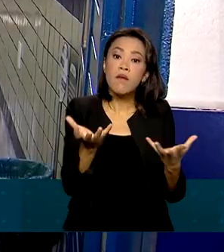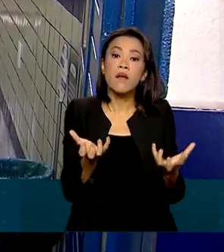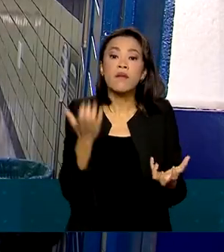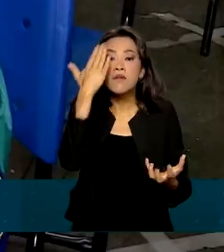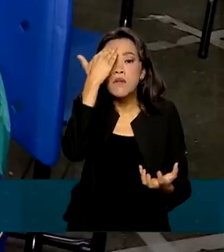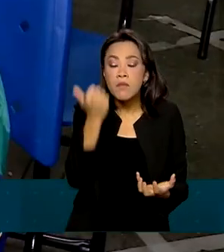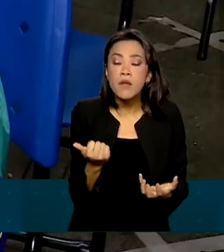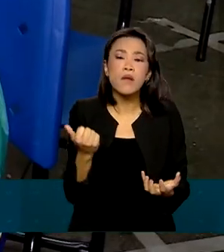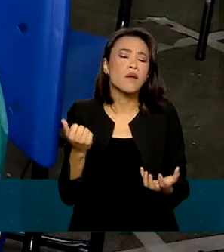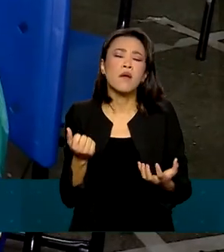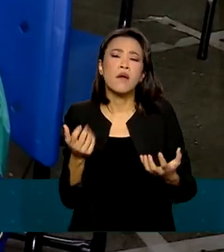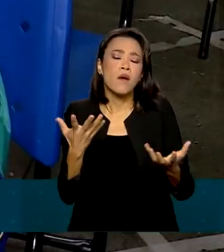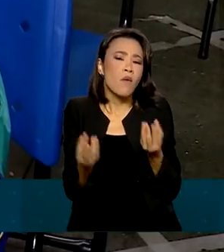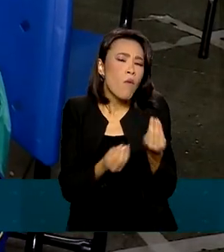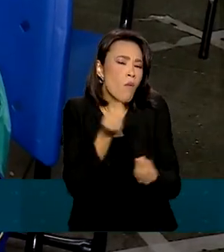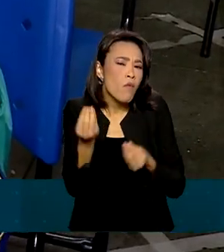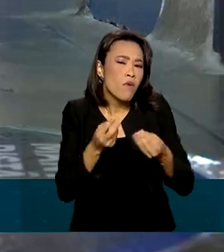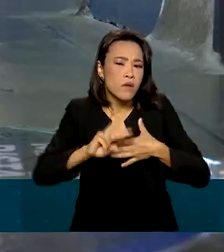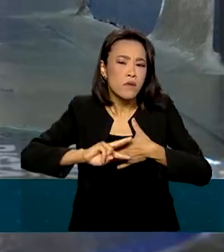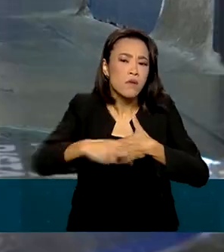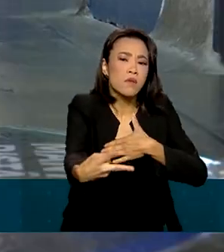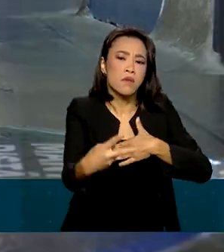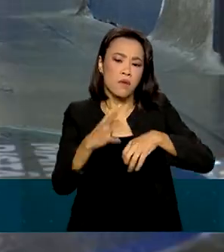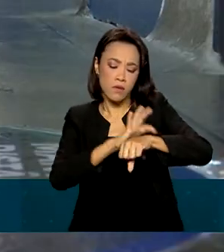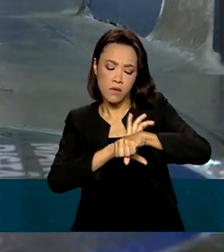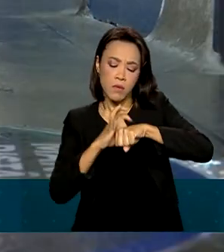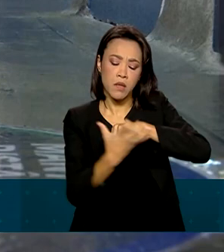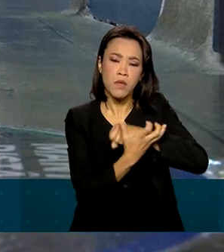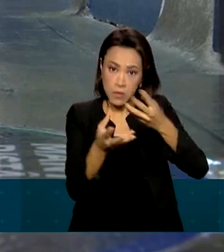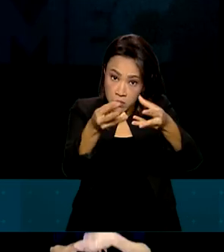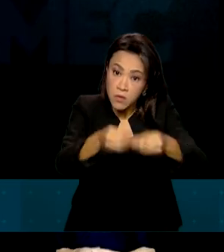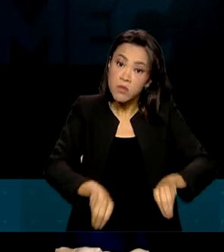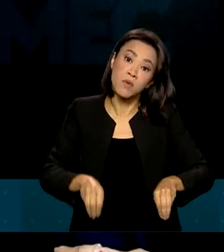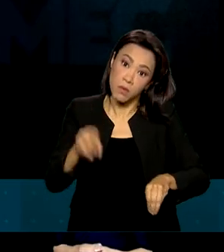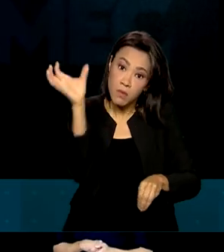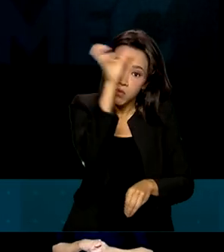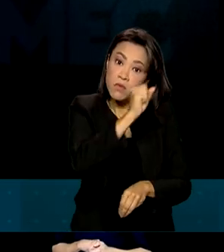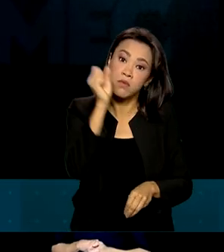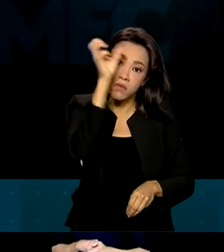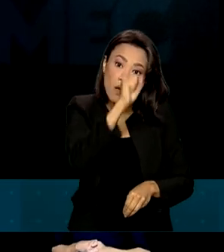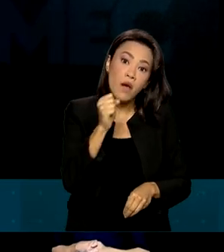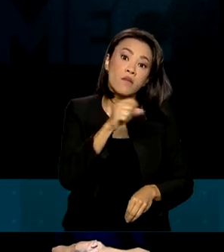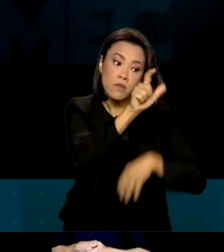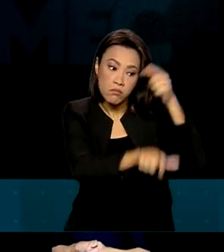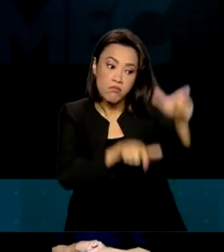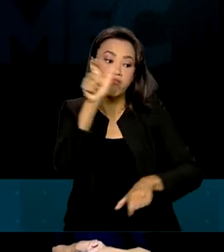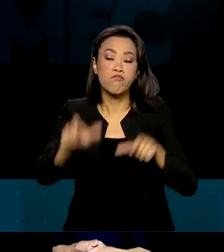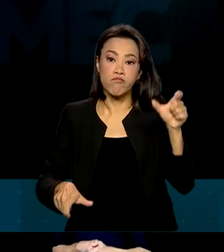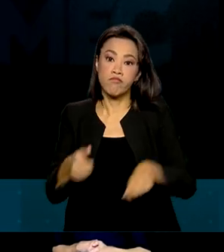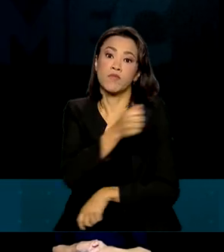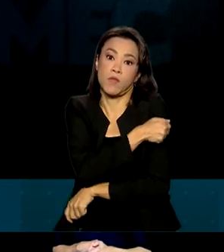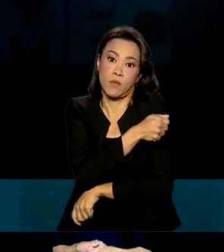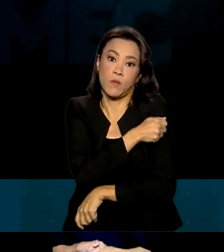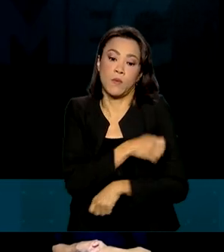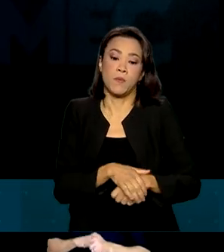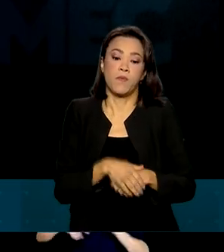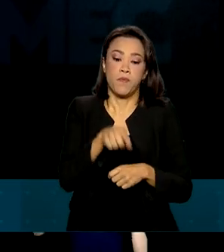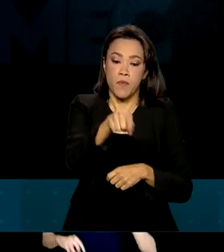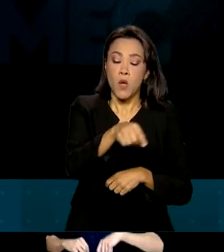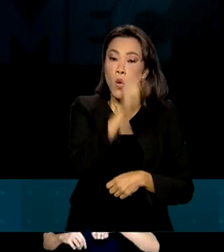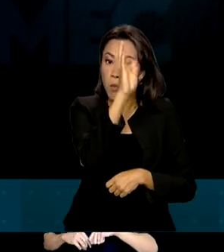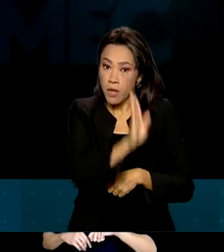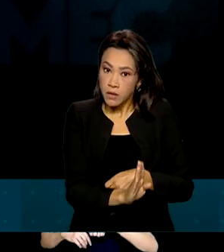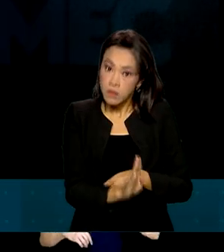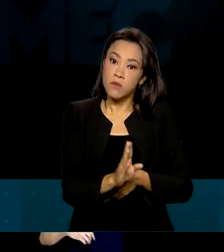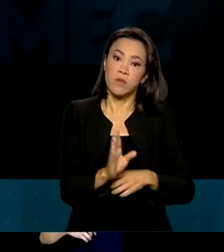a pandemia afetou aprendizado dos Estudantes brasileiros para o o Victor Godoy Adesão do país